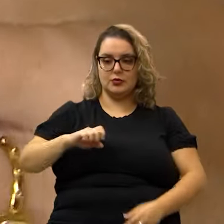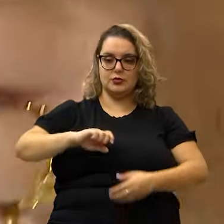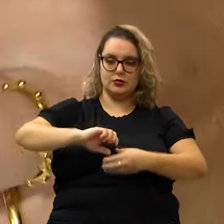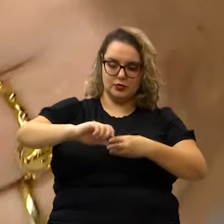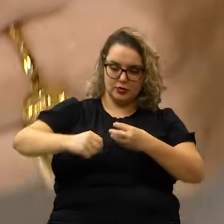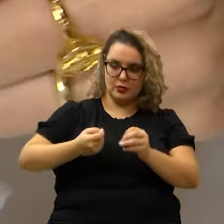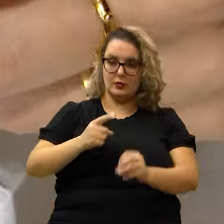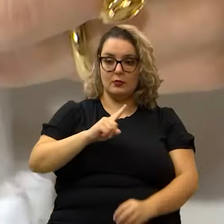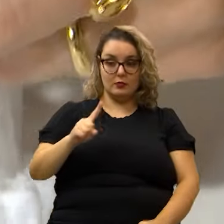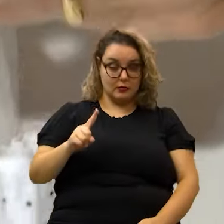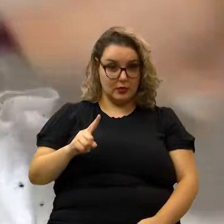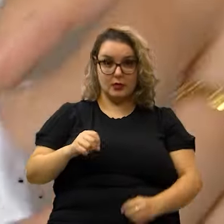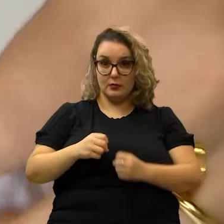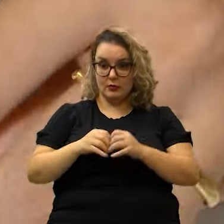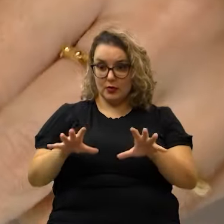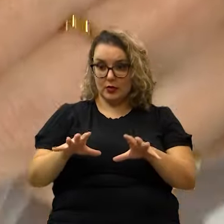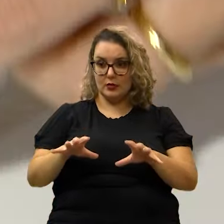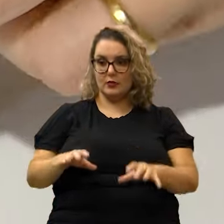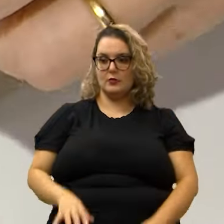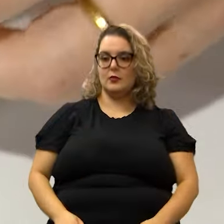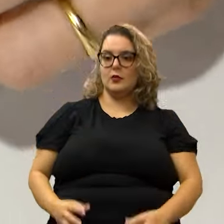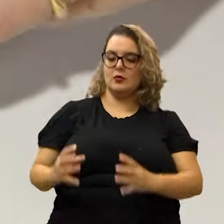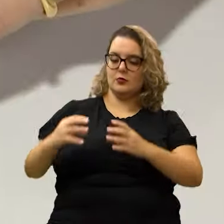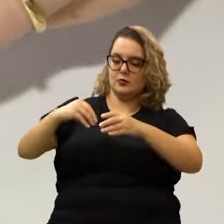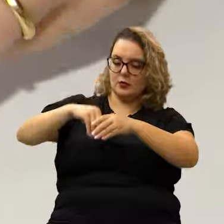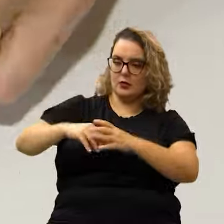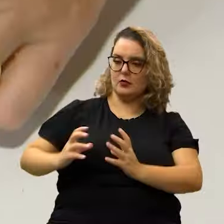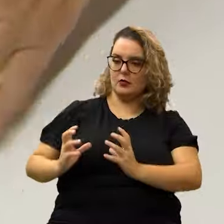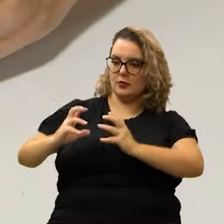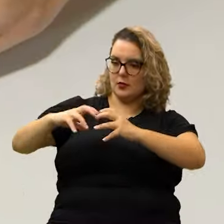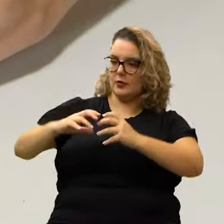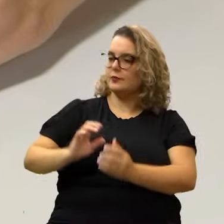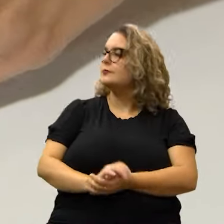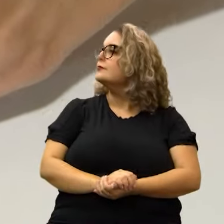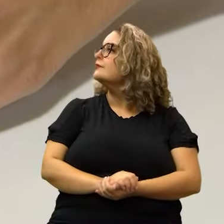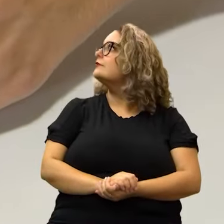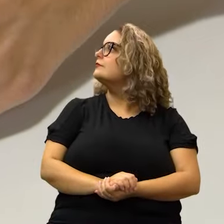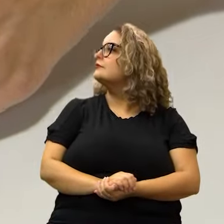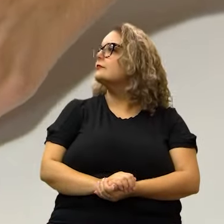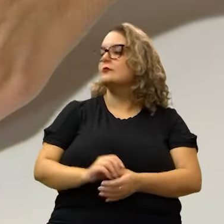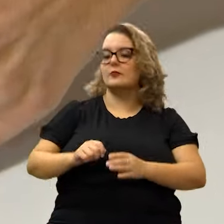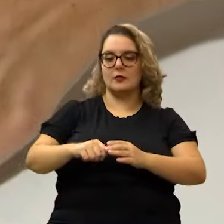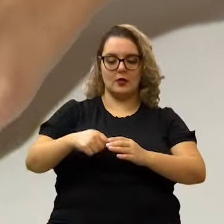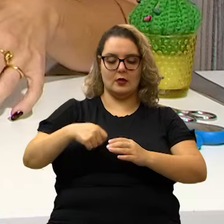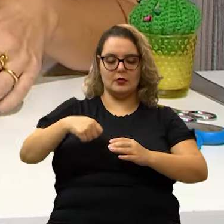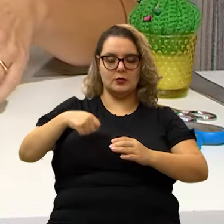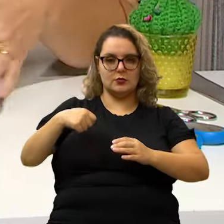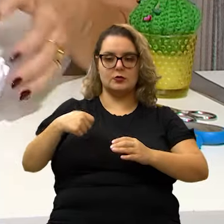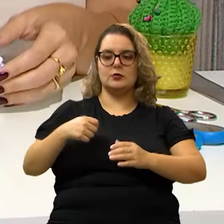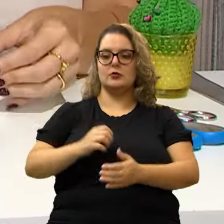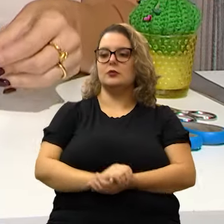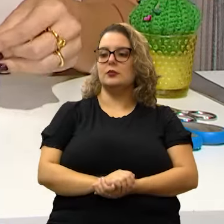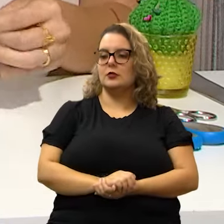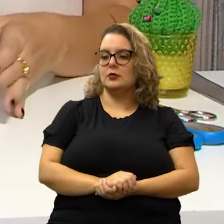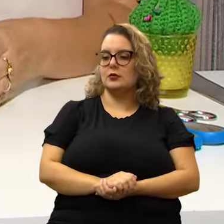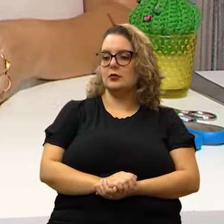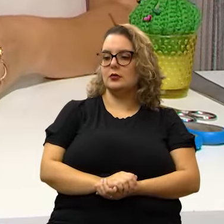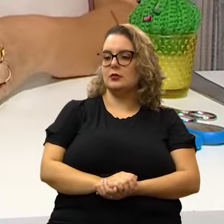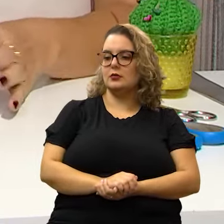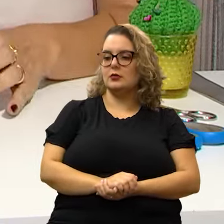para garantir que ele não se solte. E vou acomodar dentro da trouxinha e ao mesmo tempo já vou fechando para